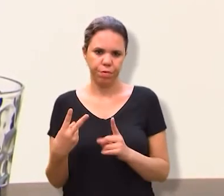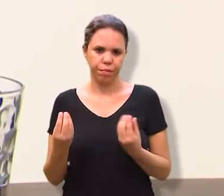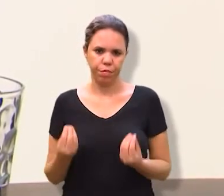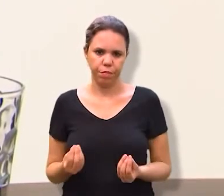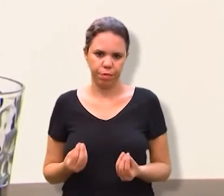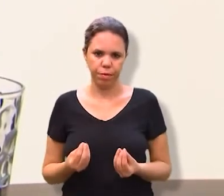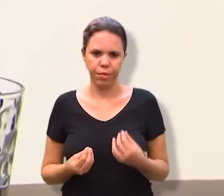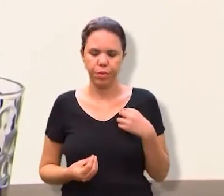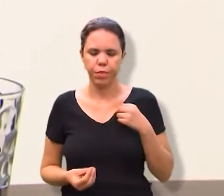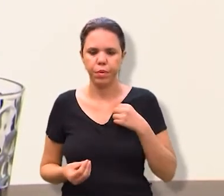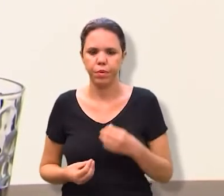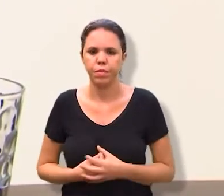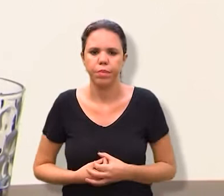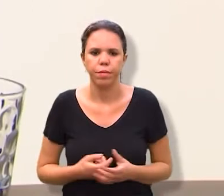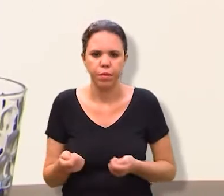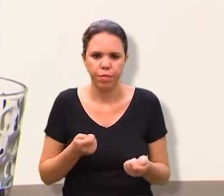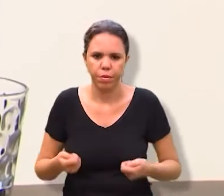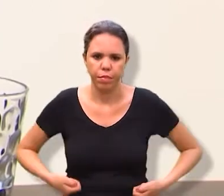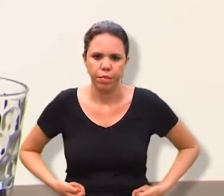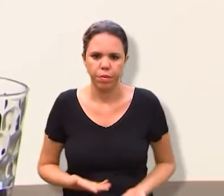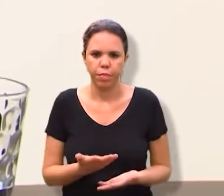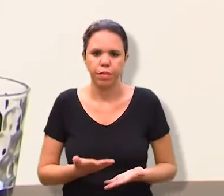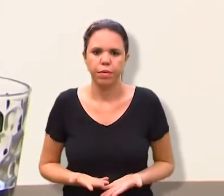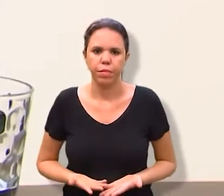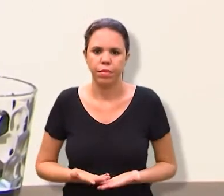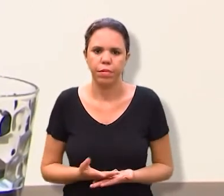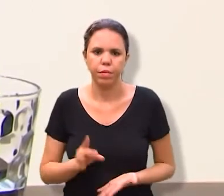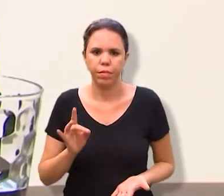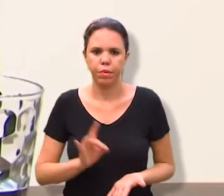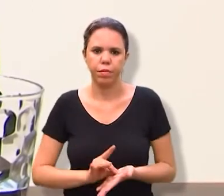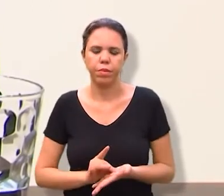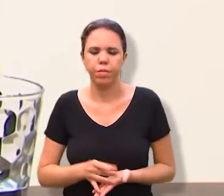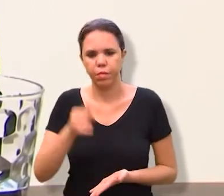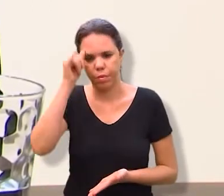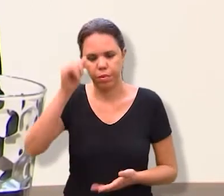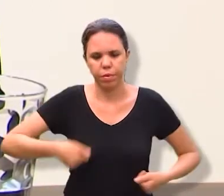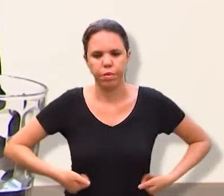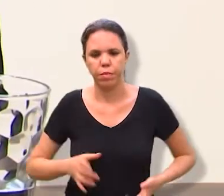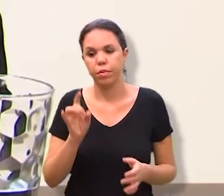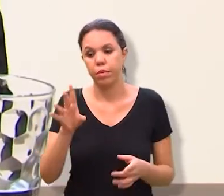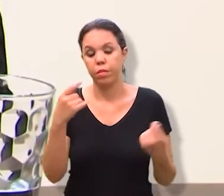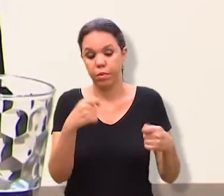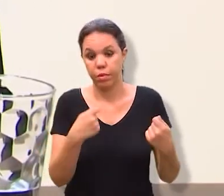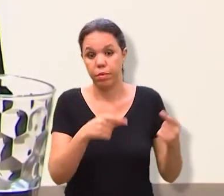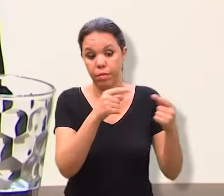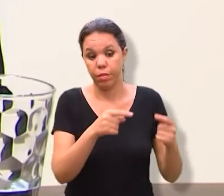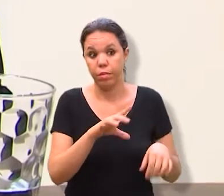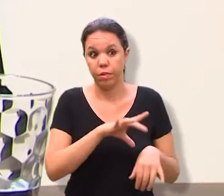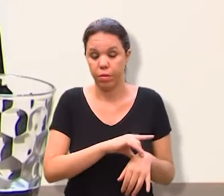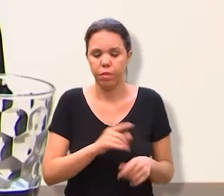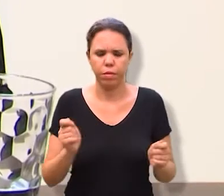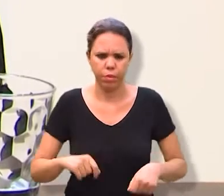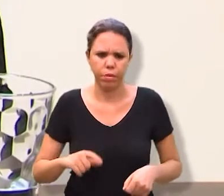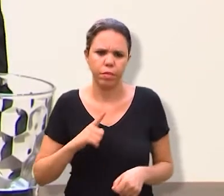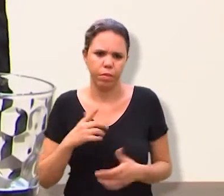é de segurar os gastos, né? Realmente gastar naquilo que você tem